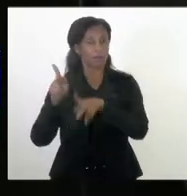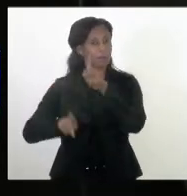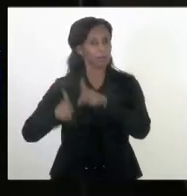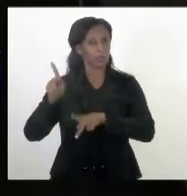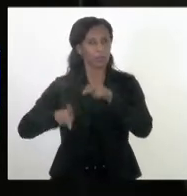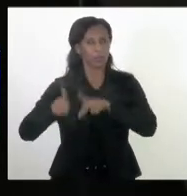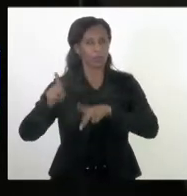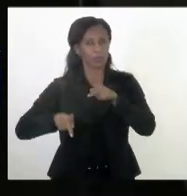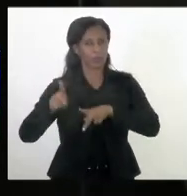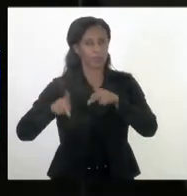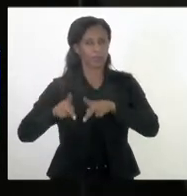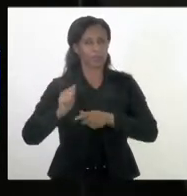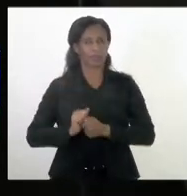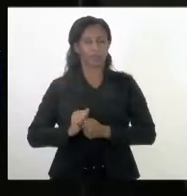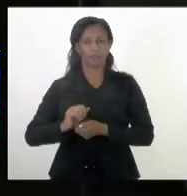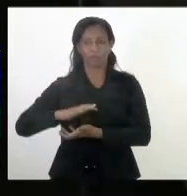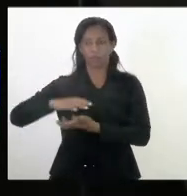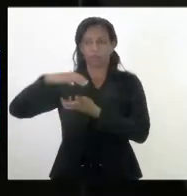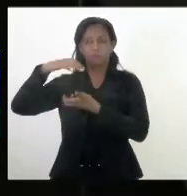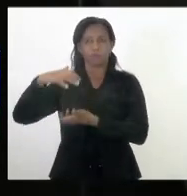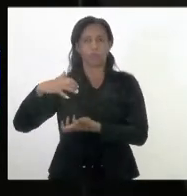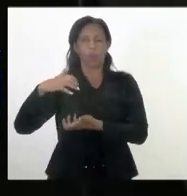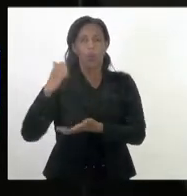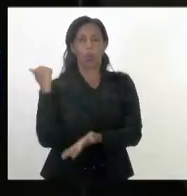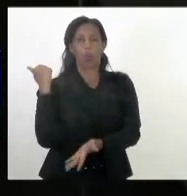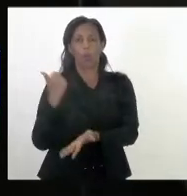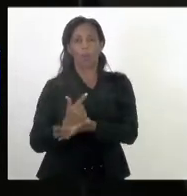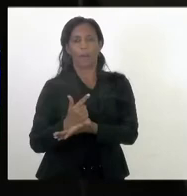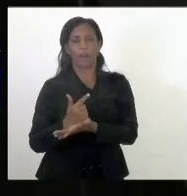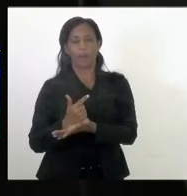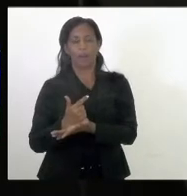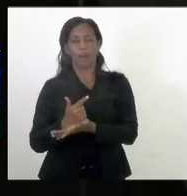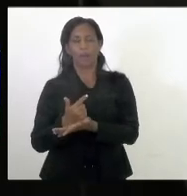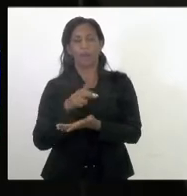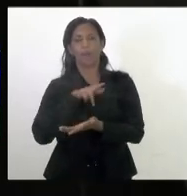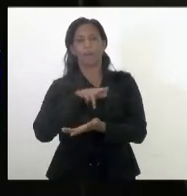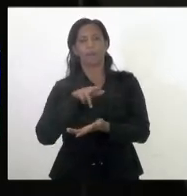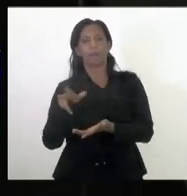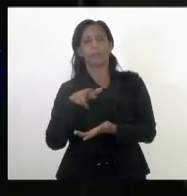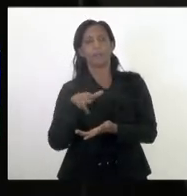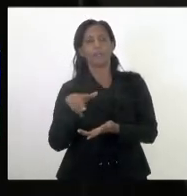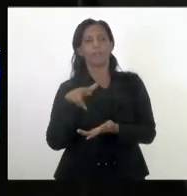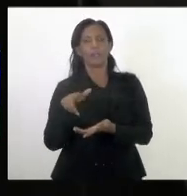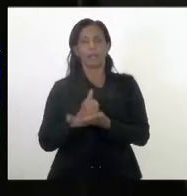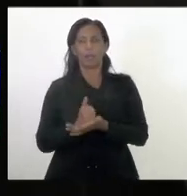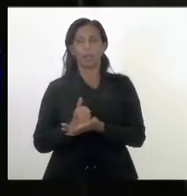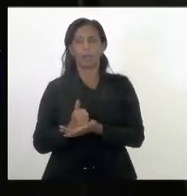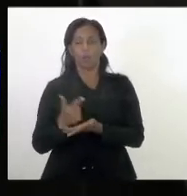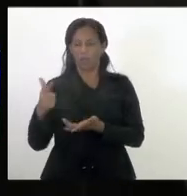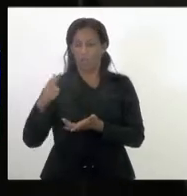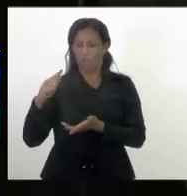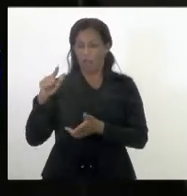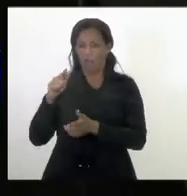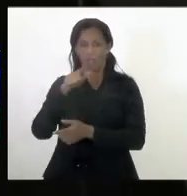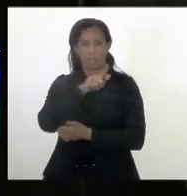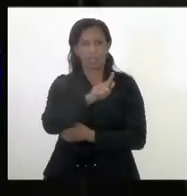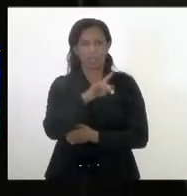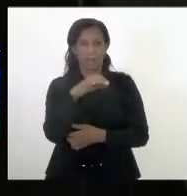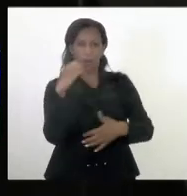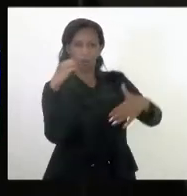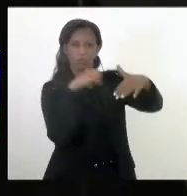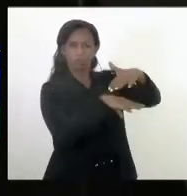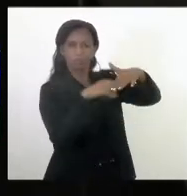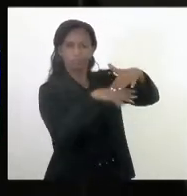população que adquira um bujão de gás que não seja exatamente nos depósitos clandestinos que atuam as